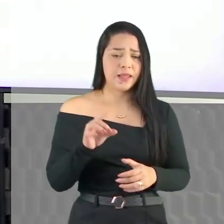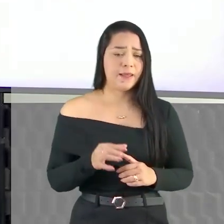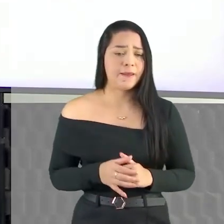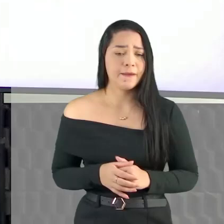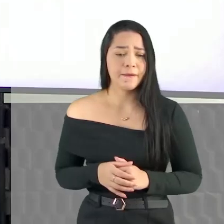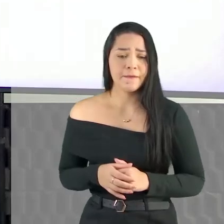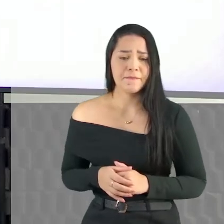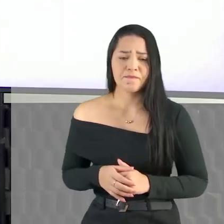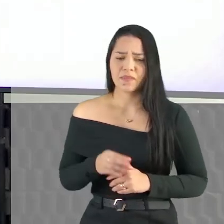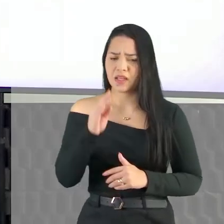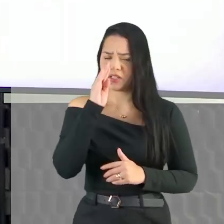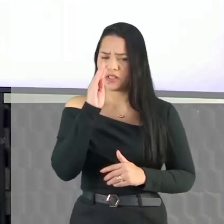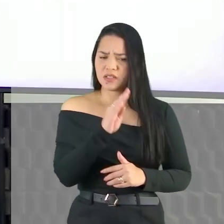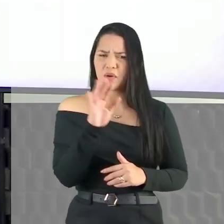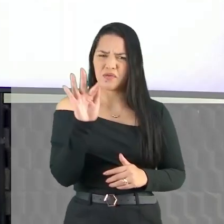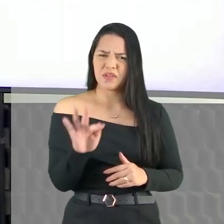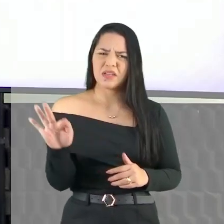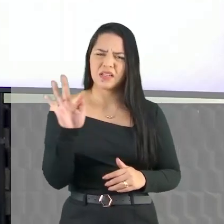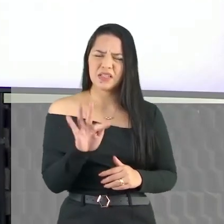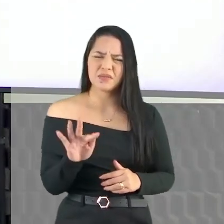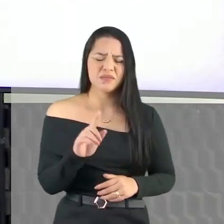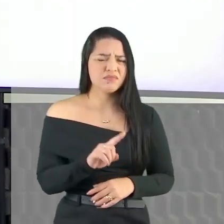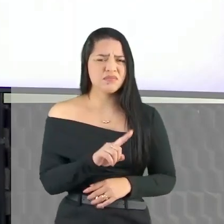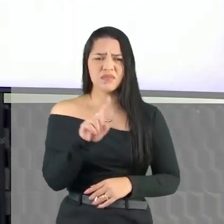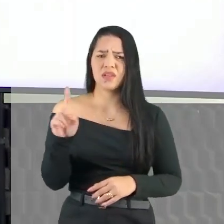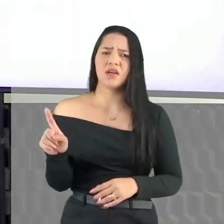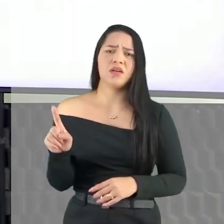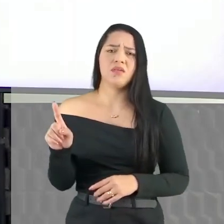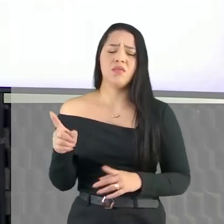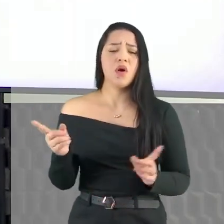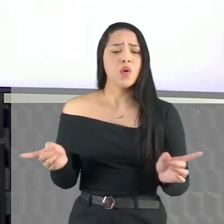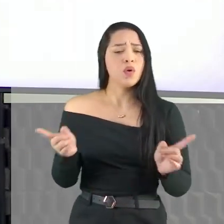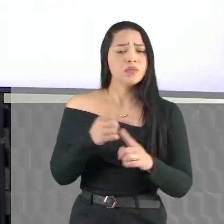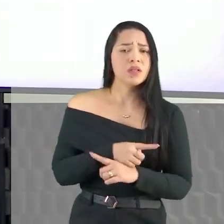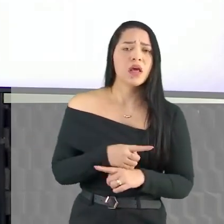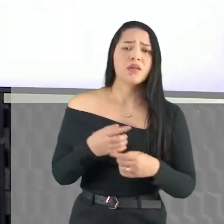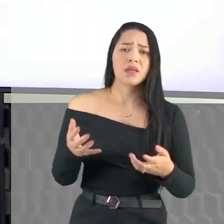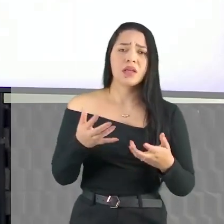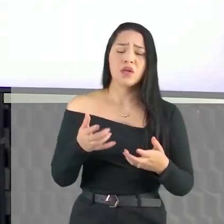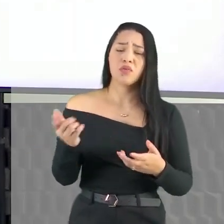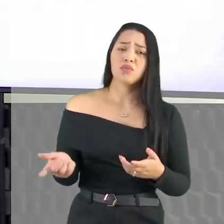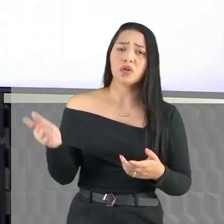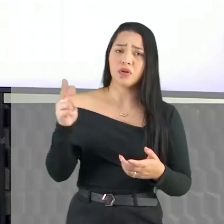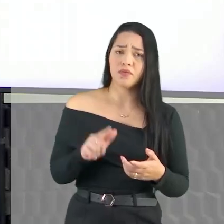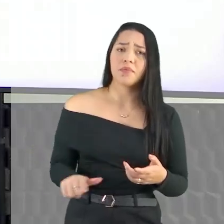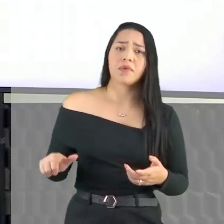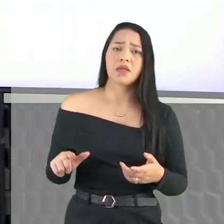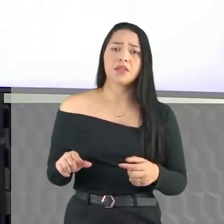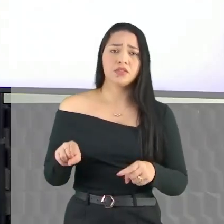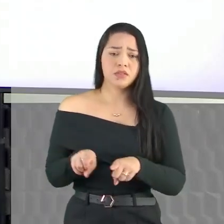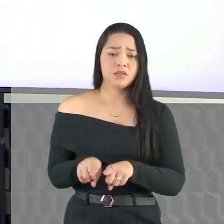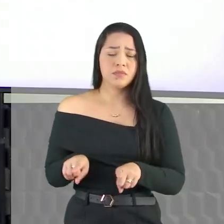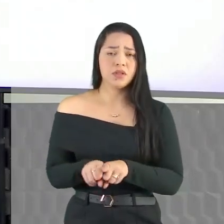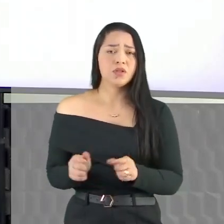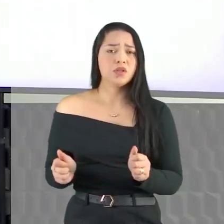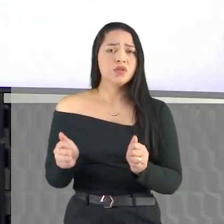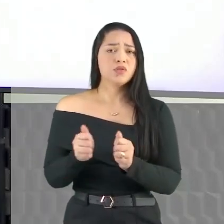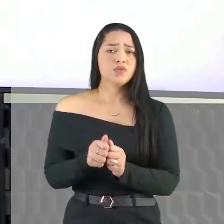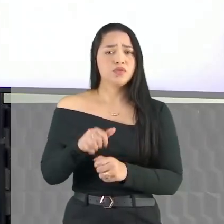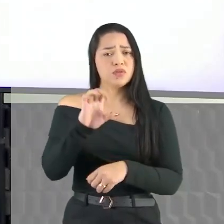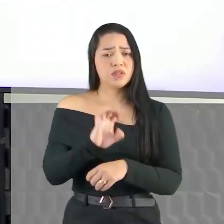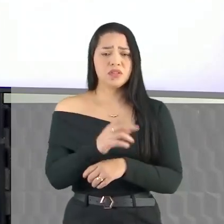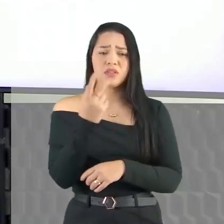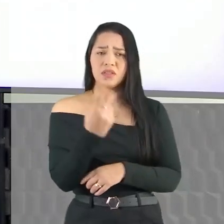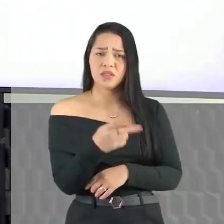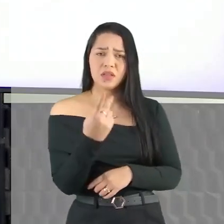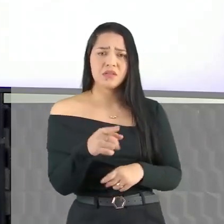A rejeição ao federalismo, também não. Essas brigadas, pelo contrário, elas queriam novamente que a república, com seus estados, e aí a